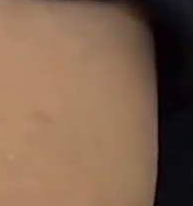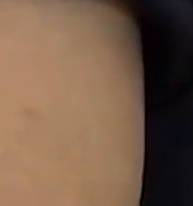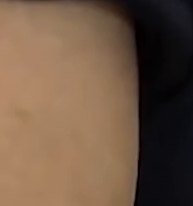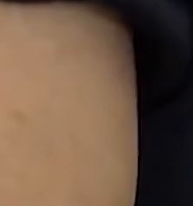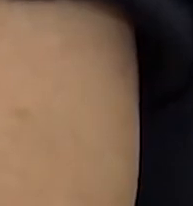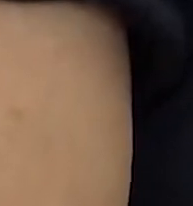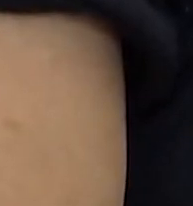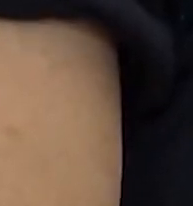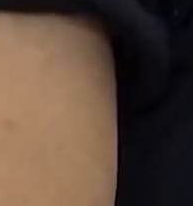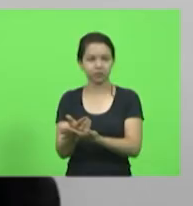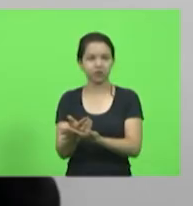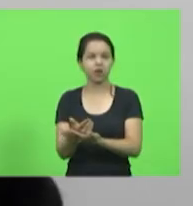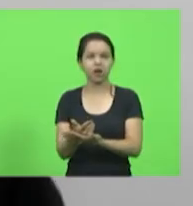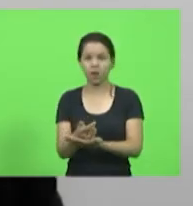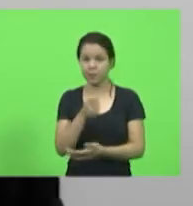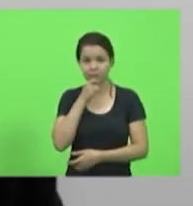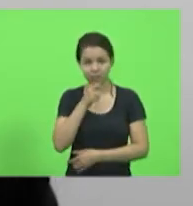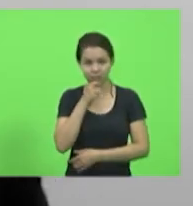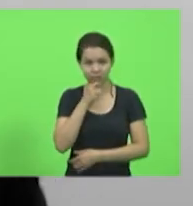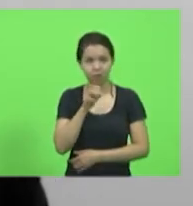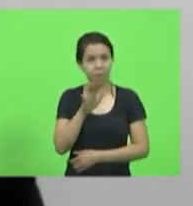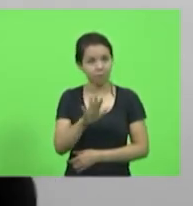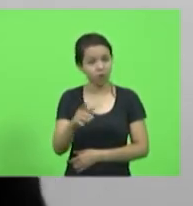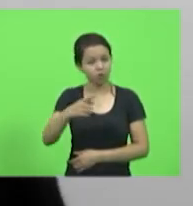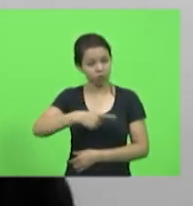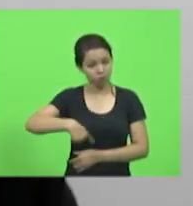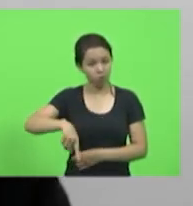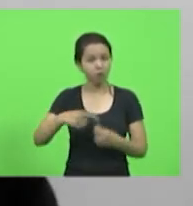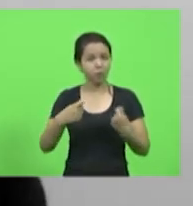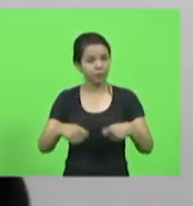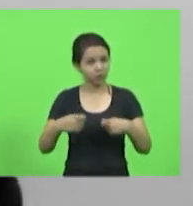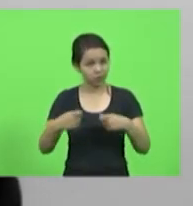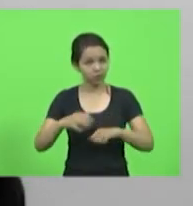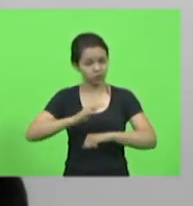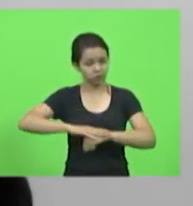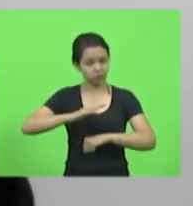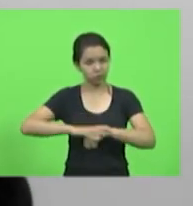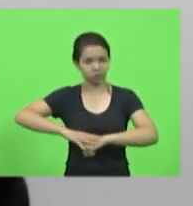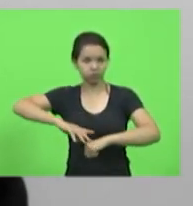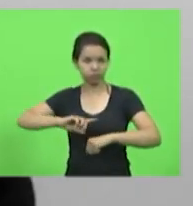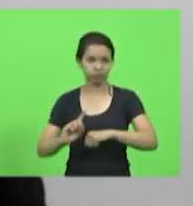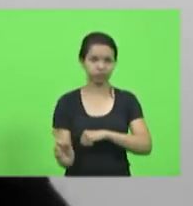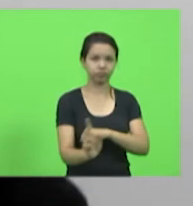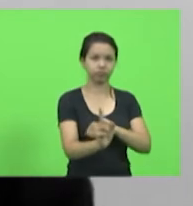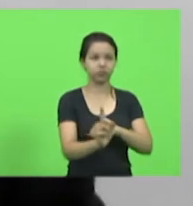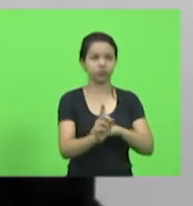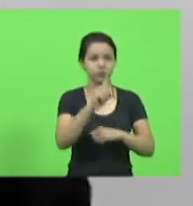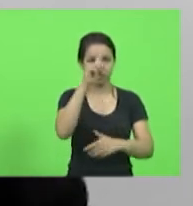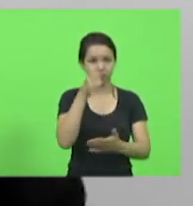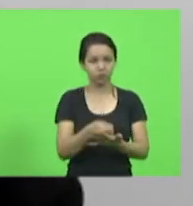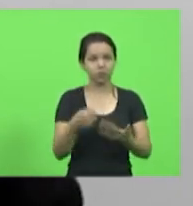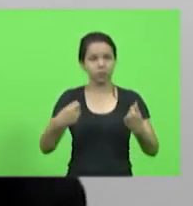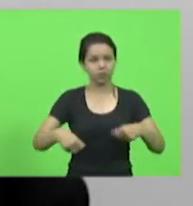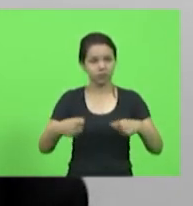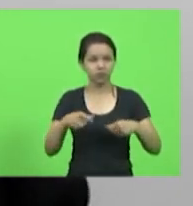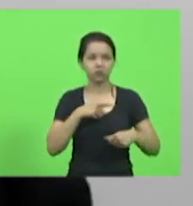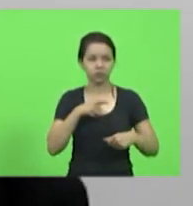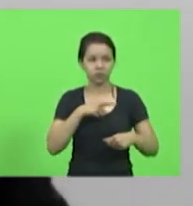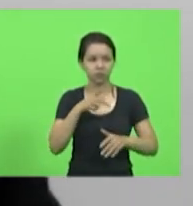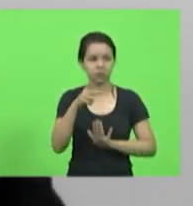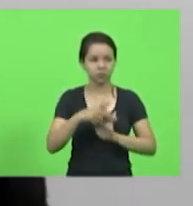combate à proliferação do Covid. Nós temos que ser protagonista. Tem esse projeto de lei também no sentido